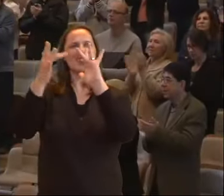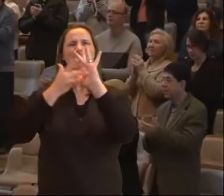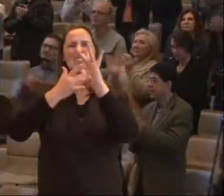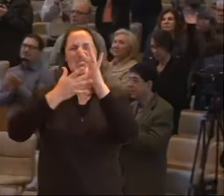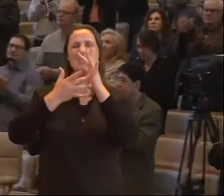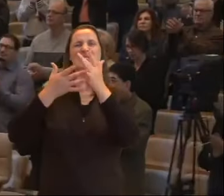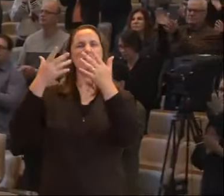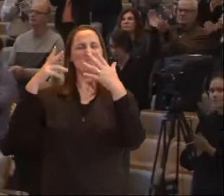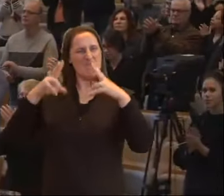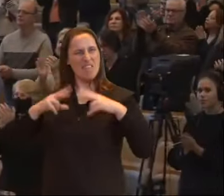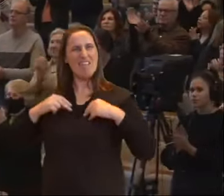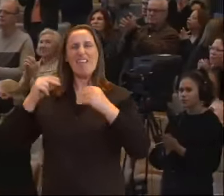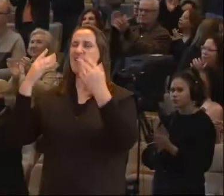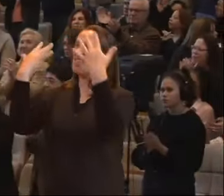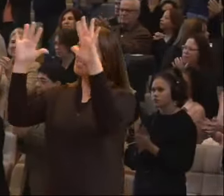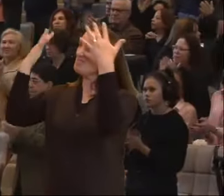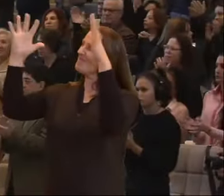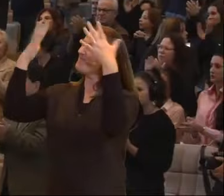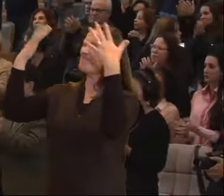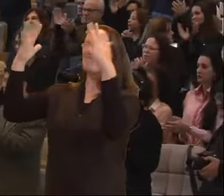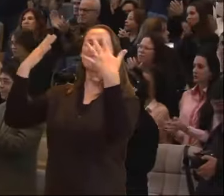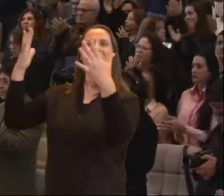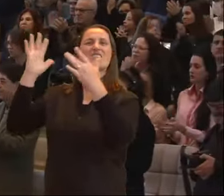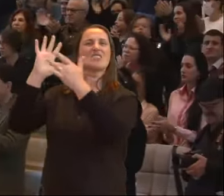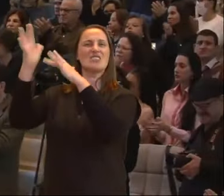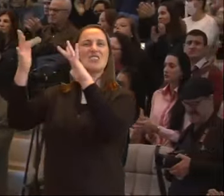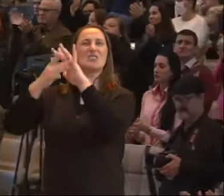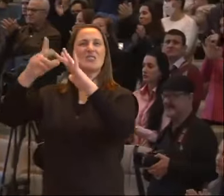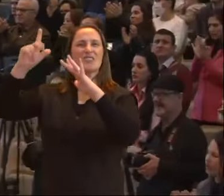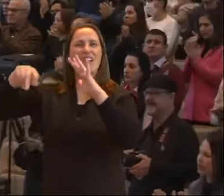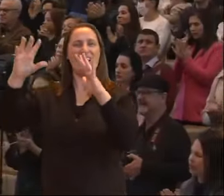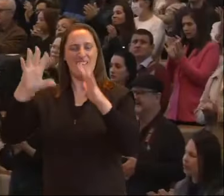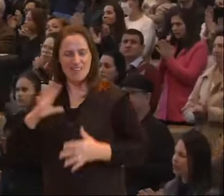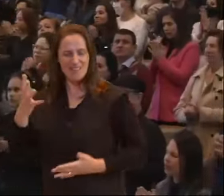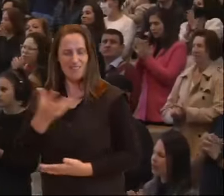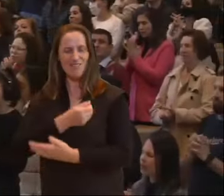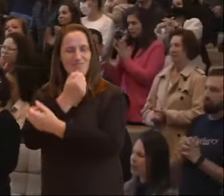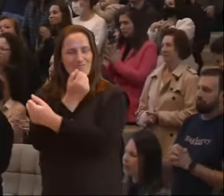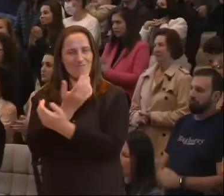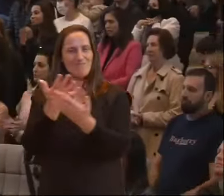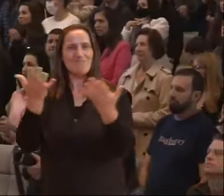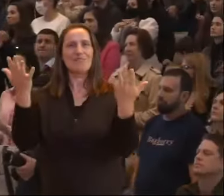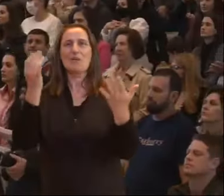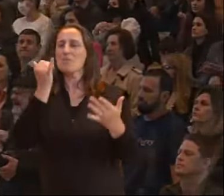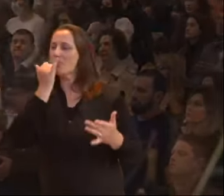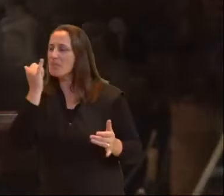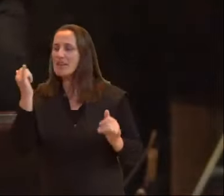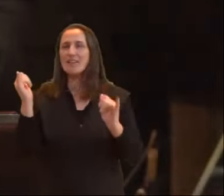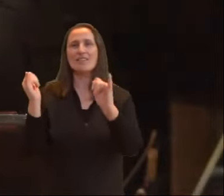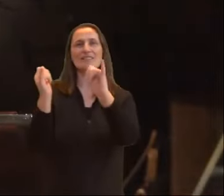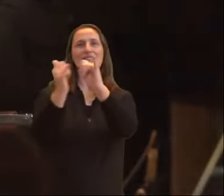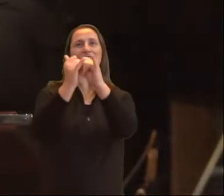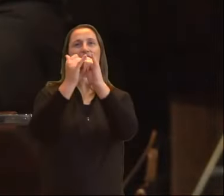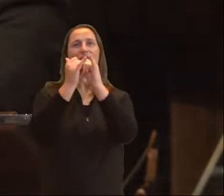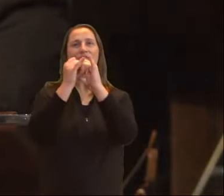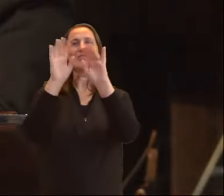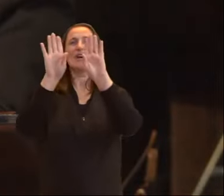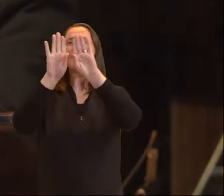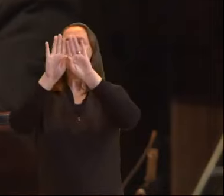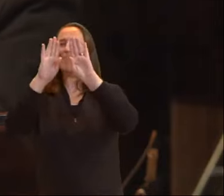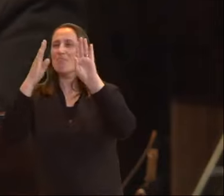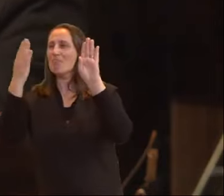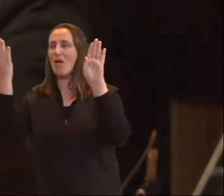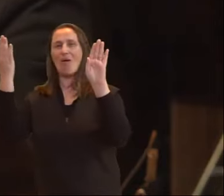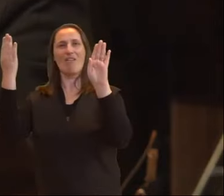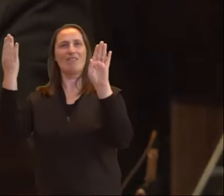Ele merece. Ele é a porta da nossa salvação. Ele é a porta do nosso perdão. Ele é a porta de tudo que bom